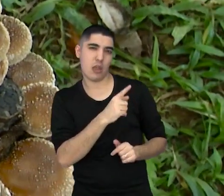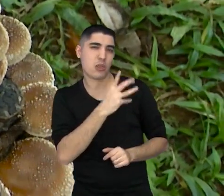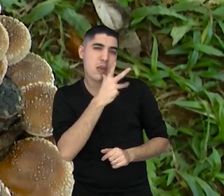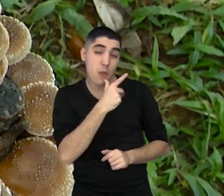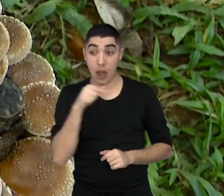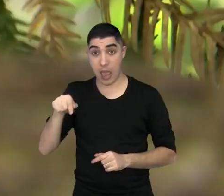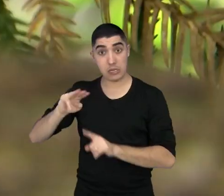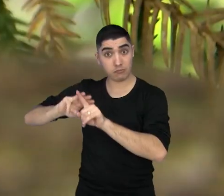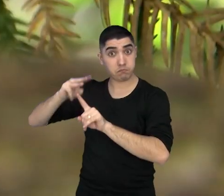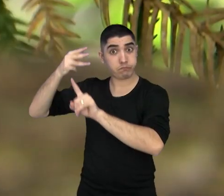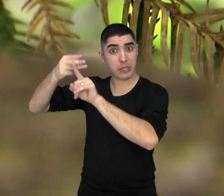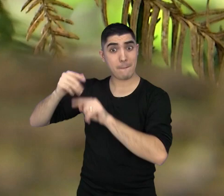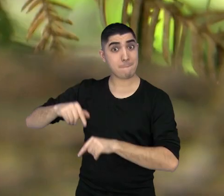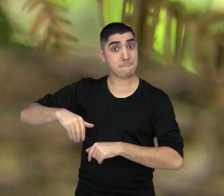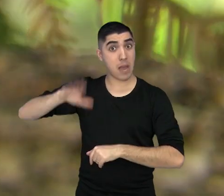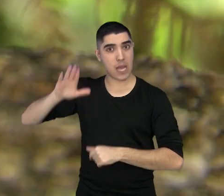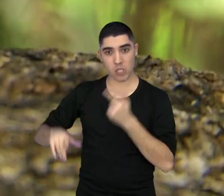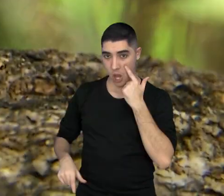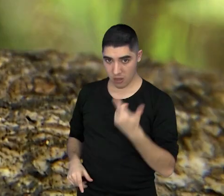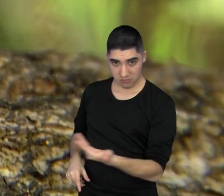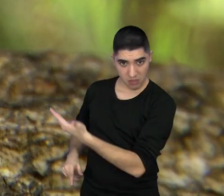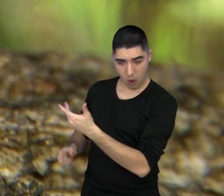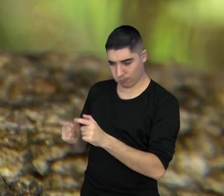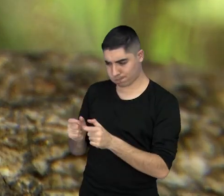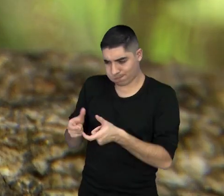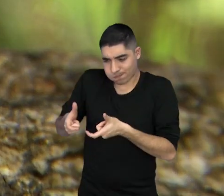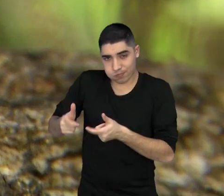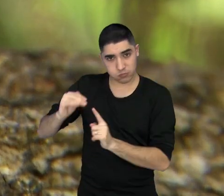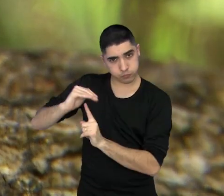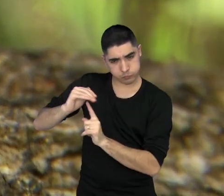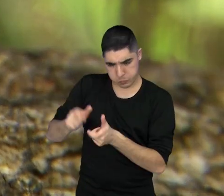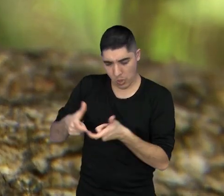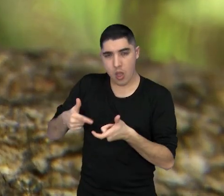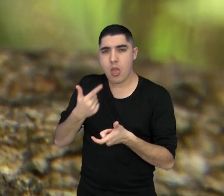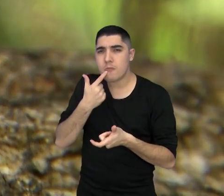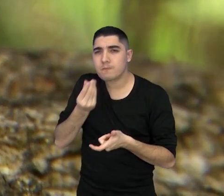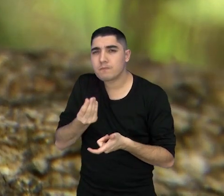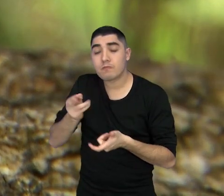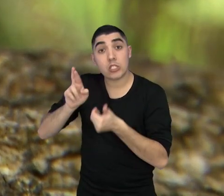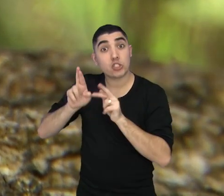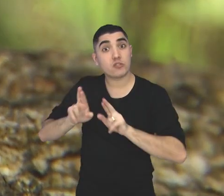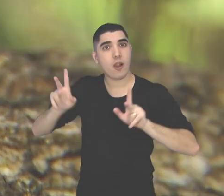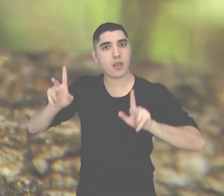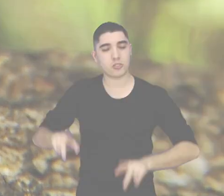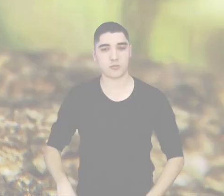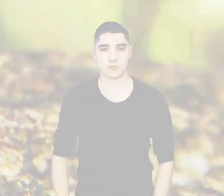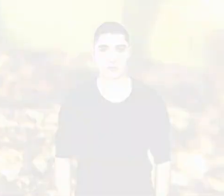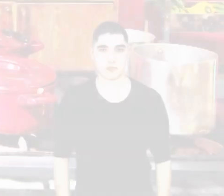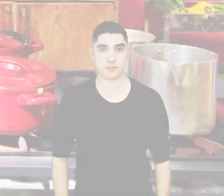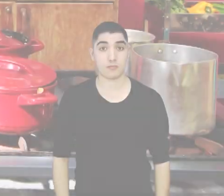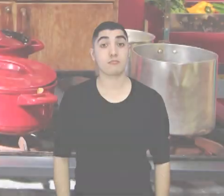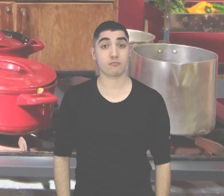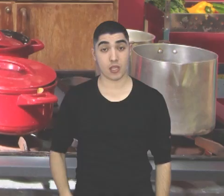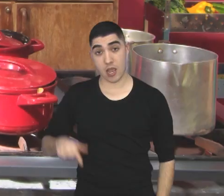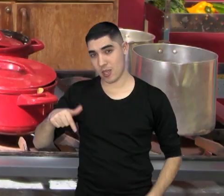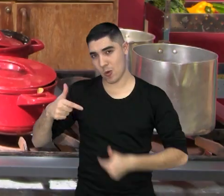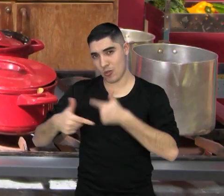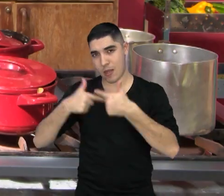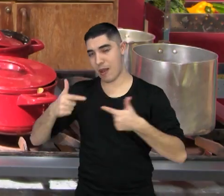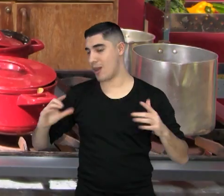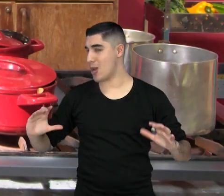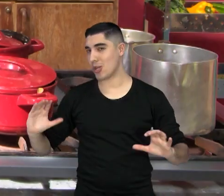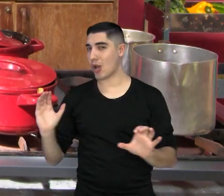produz cogumelos maiores e com texturas e aromas diferenciados. E o serviço aqui